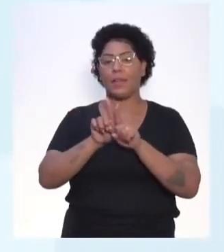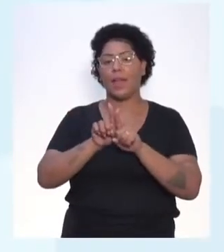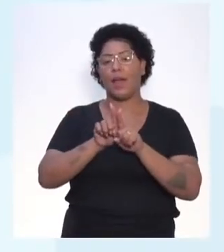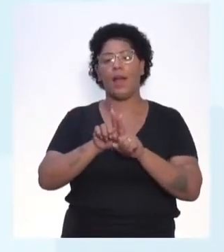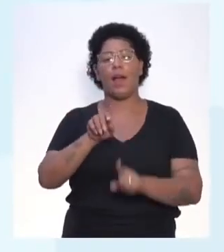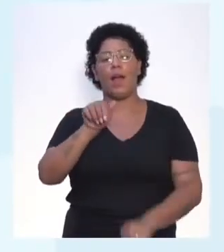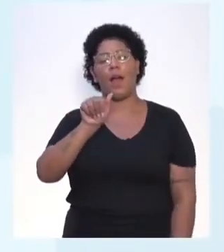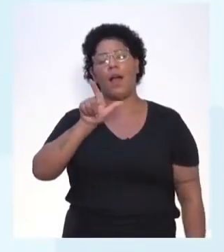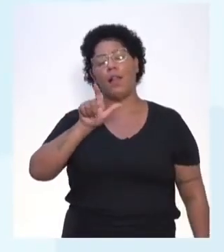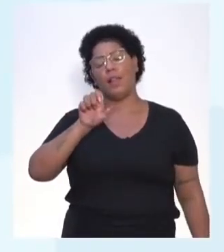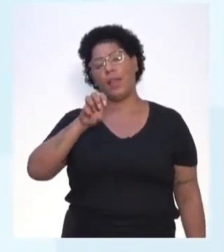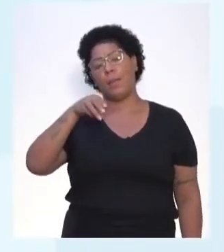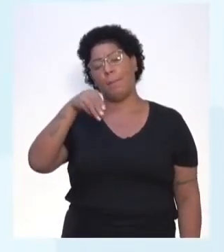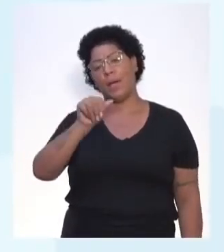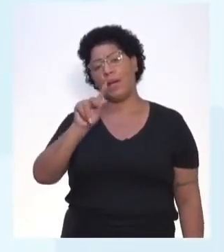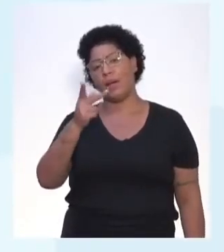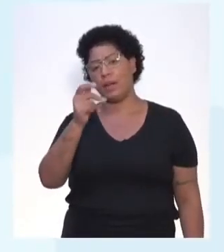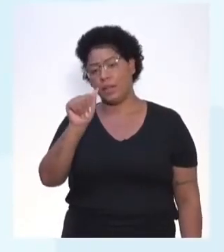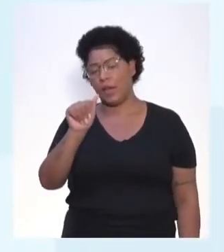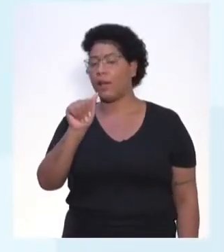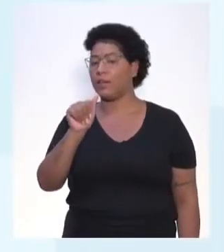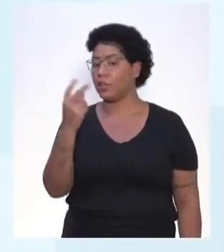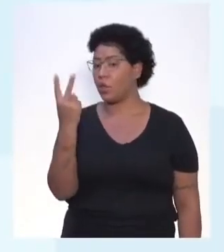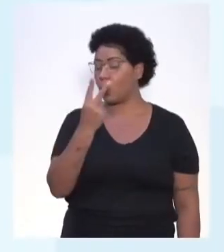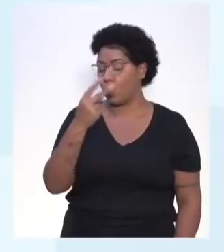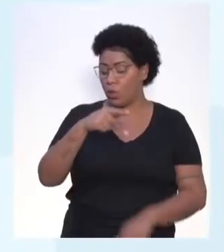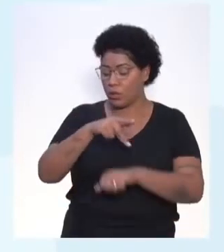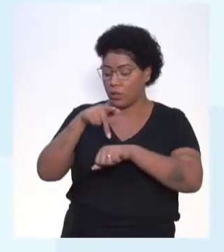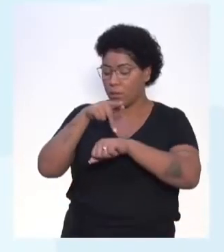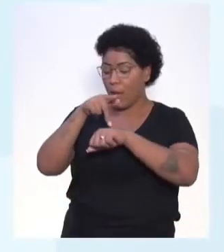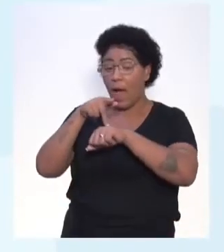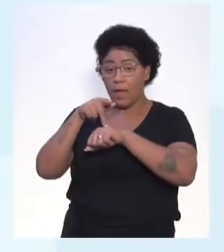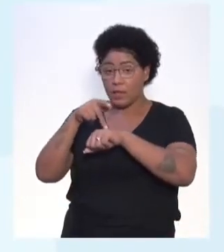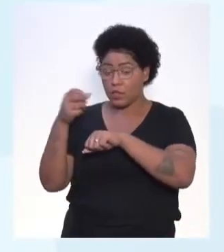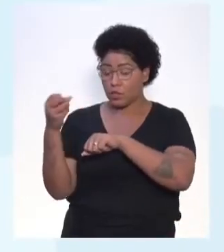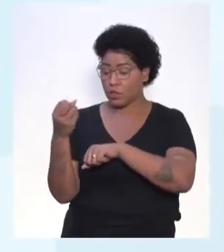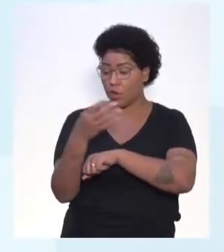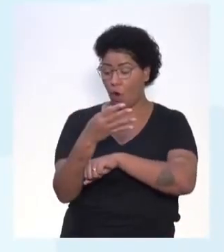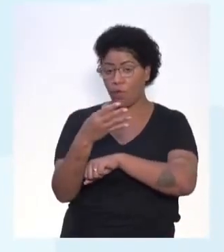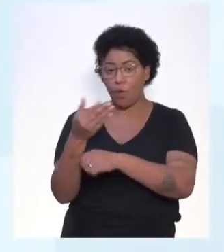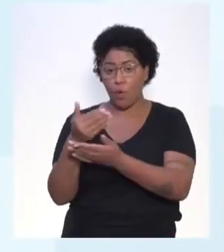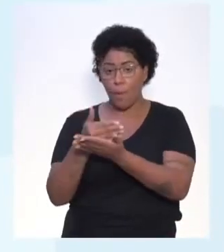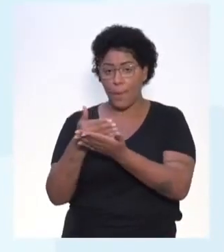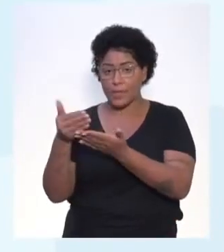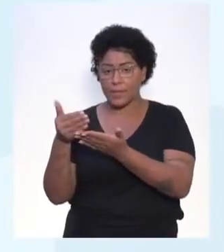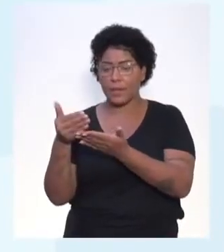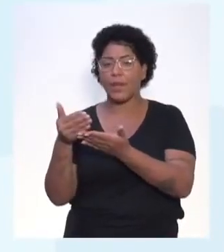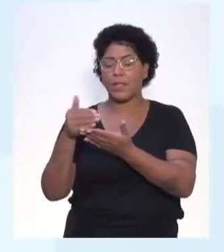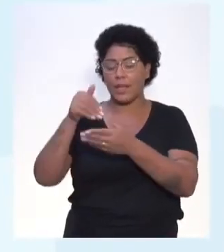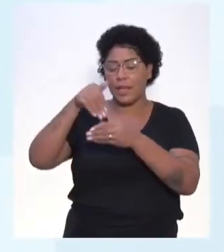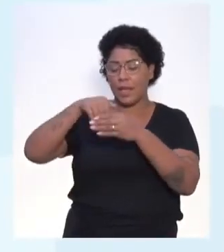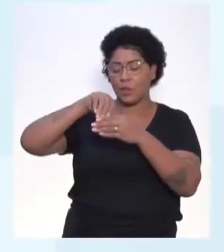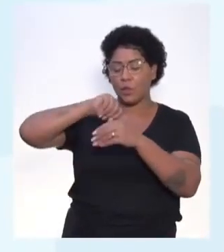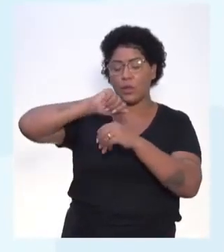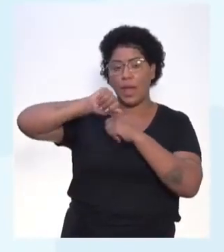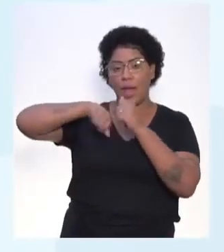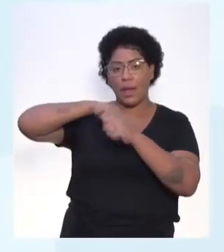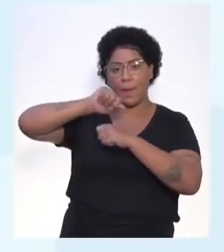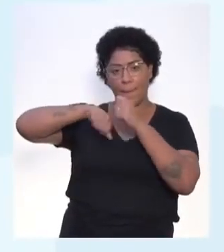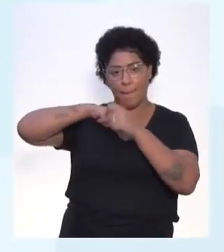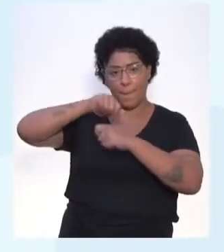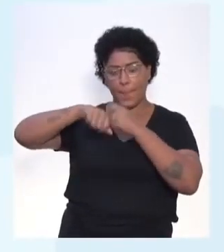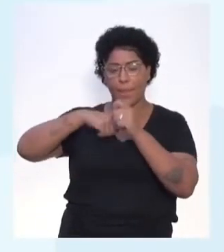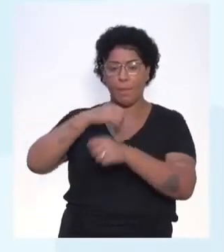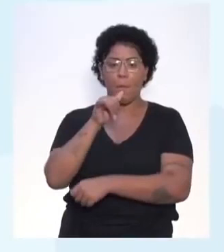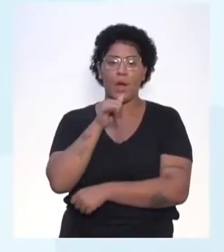década de 1870, ou seja, são dois países novos entrando na chamada corrida